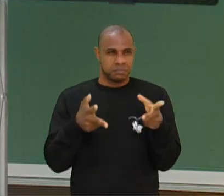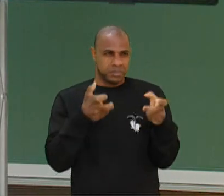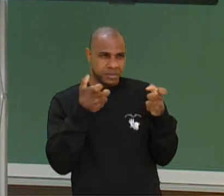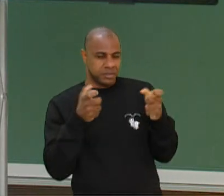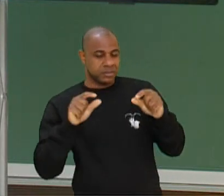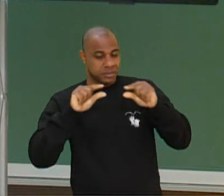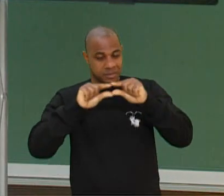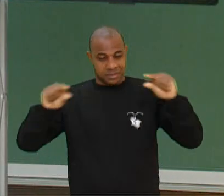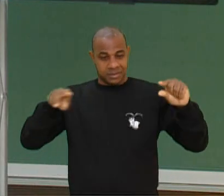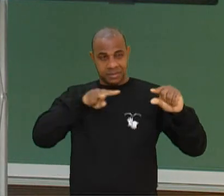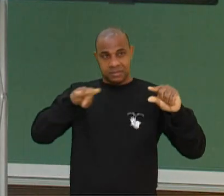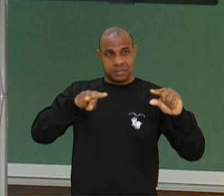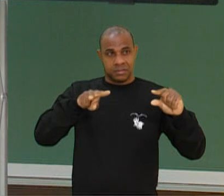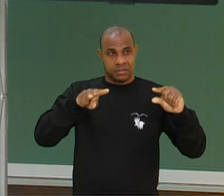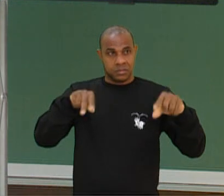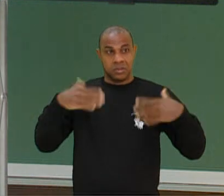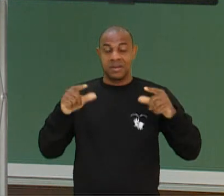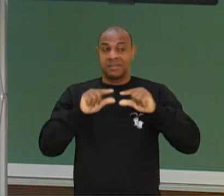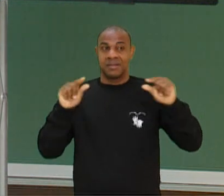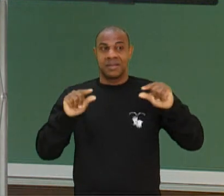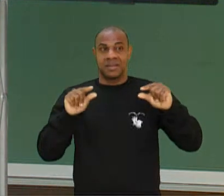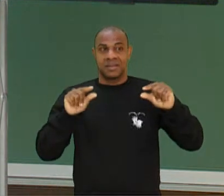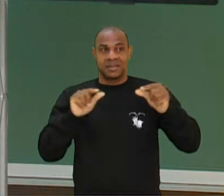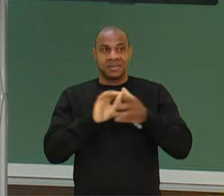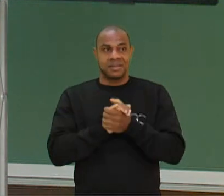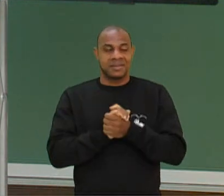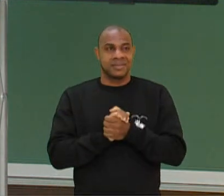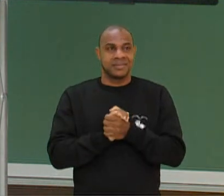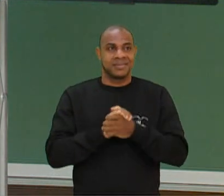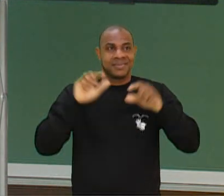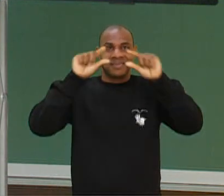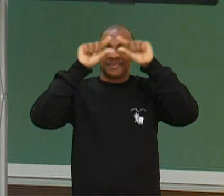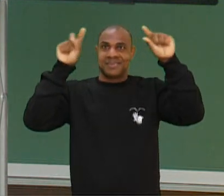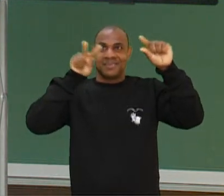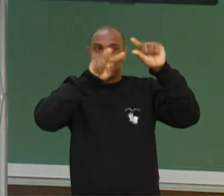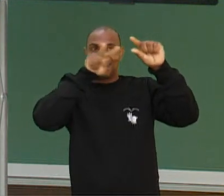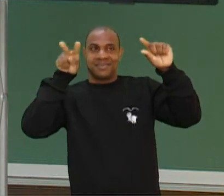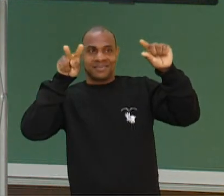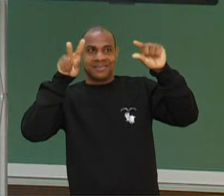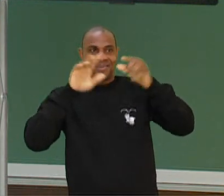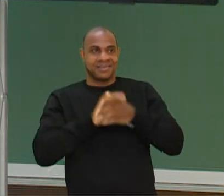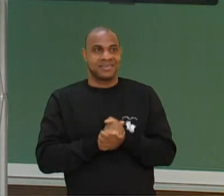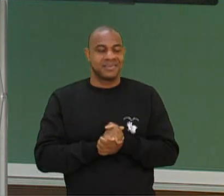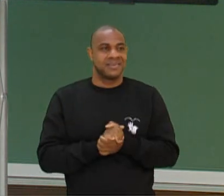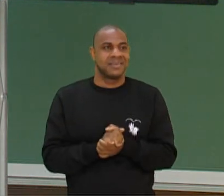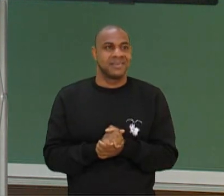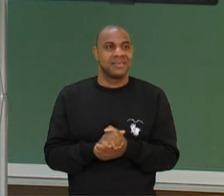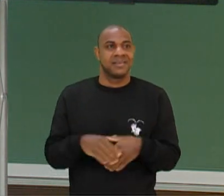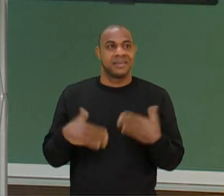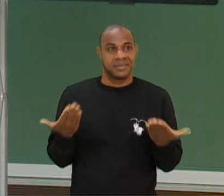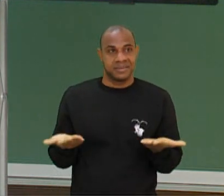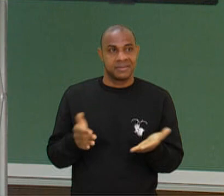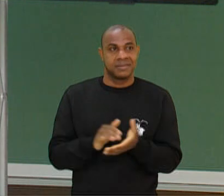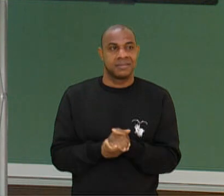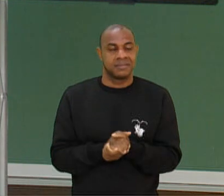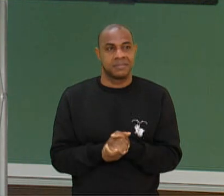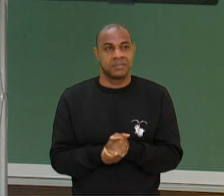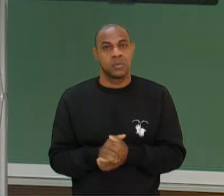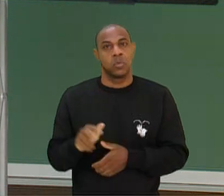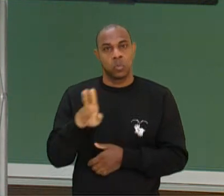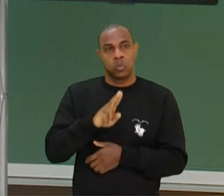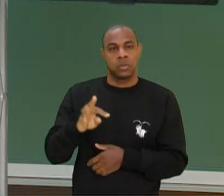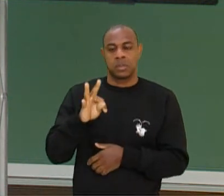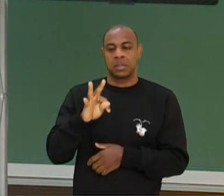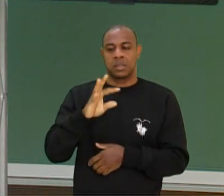nessa frase, qual que é a frase, gente? Now I'm dancing and I'm dancing too much. Então, o uso de